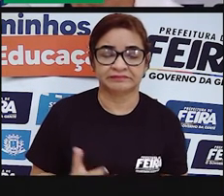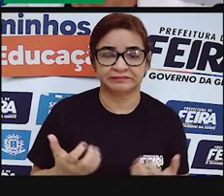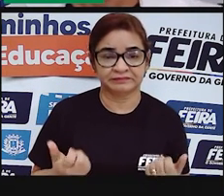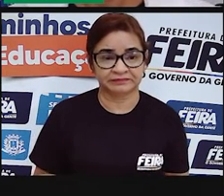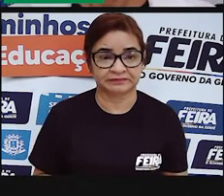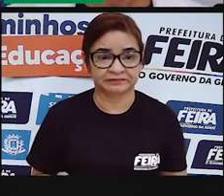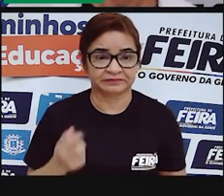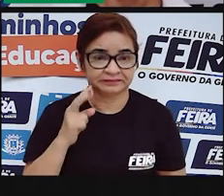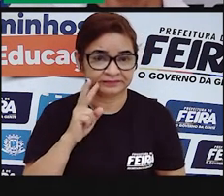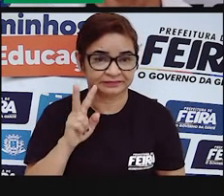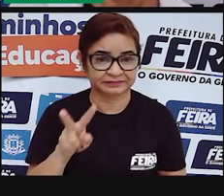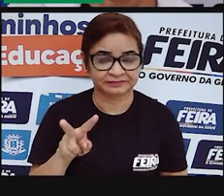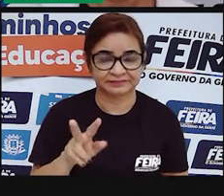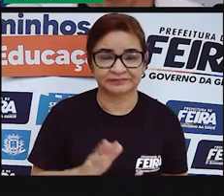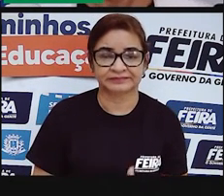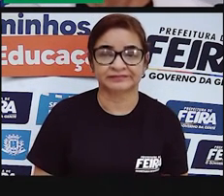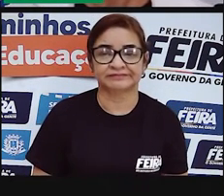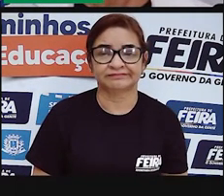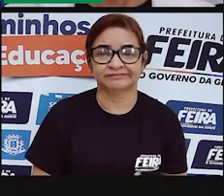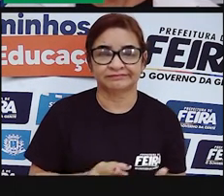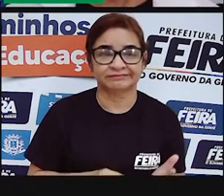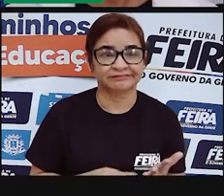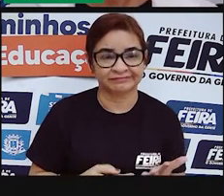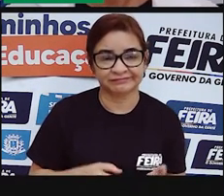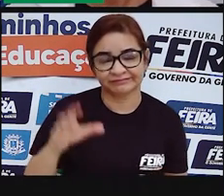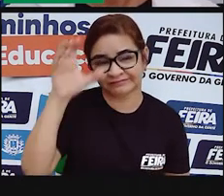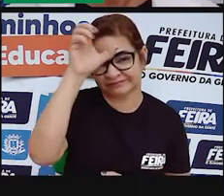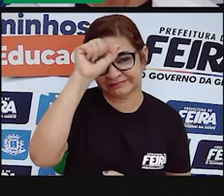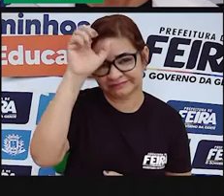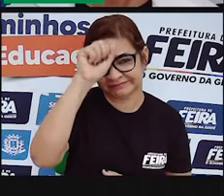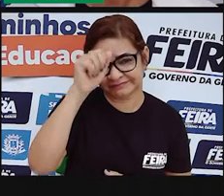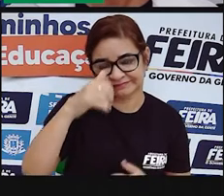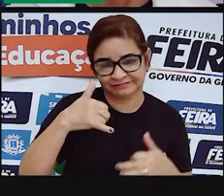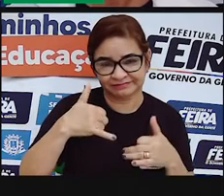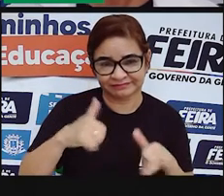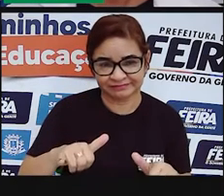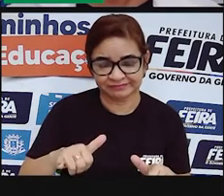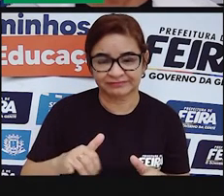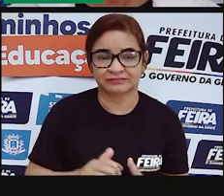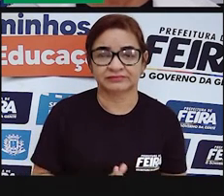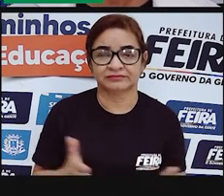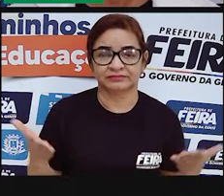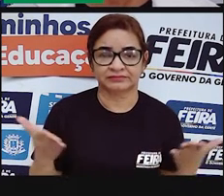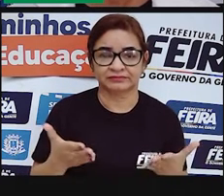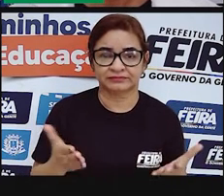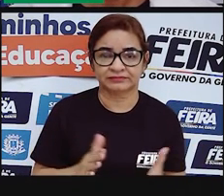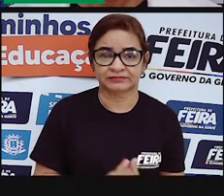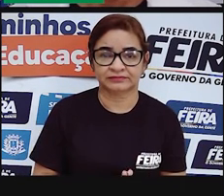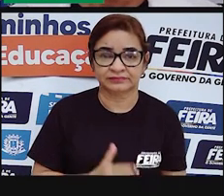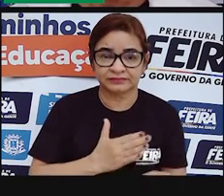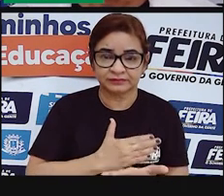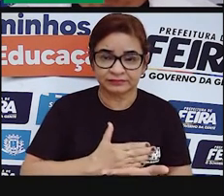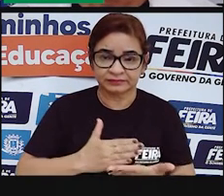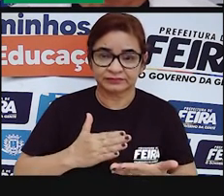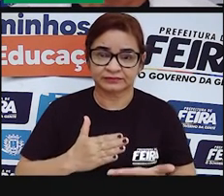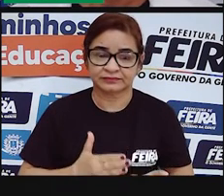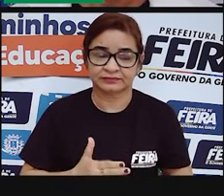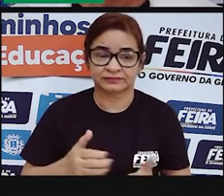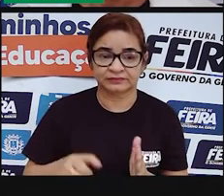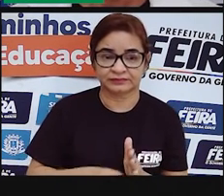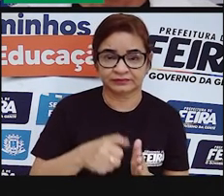certo? Então, são essas as figuras de linguagem que nós vamos aprender